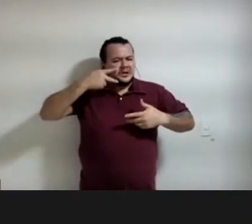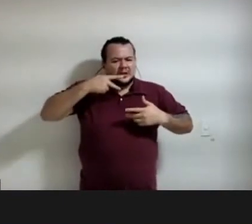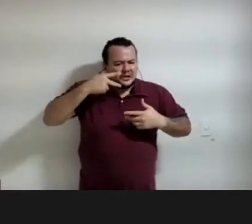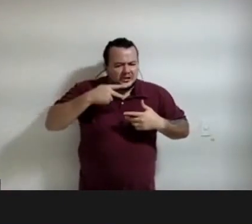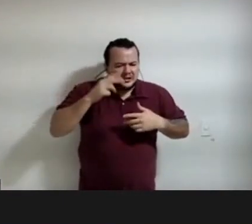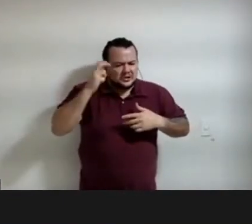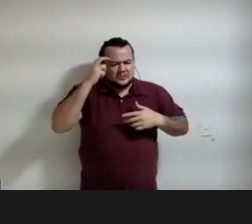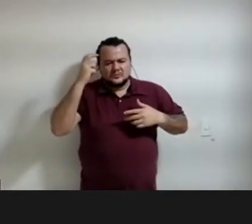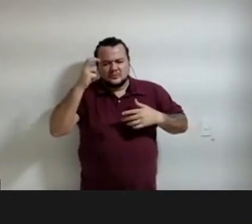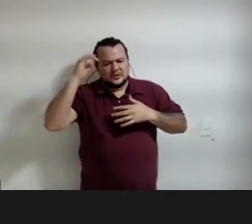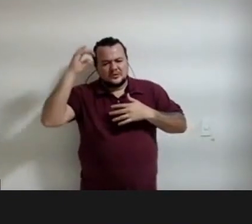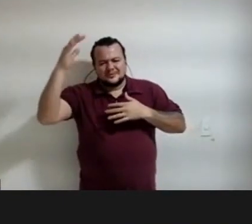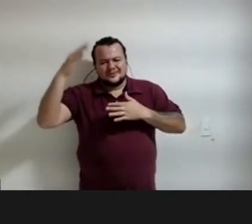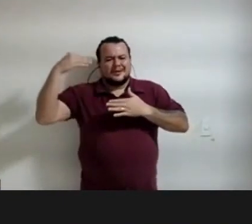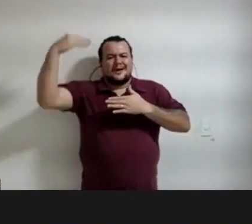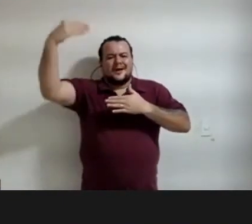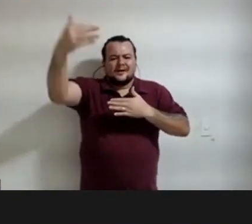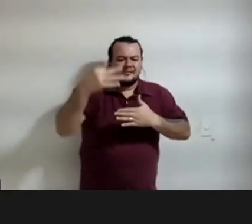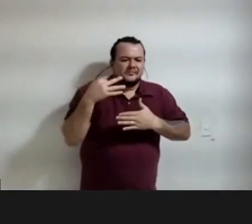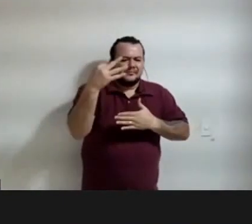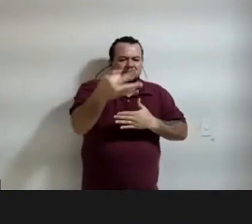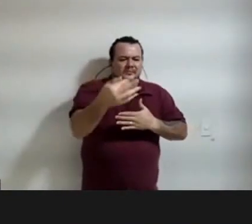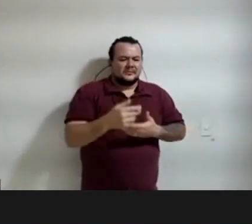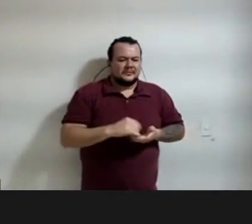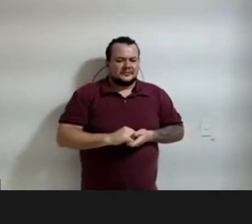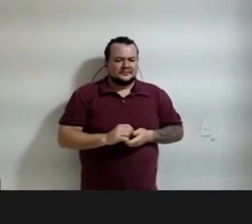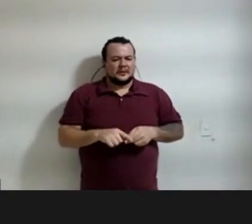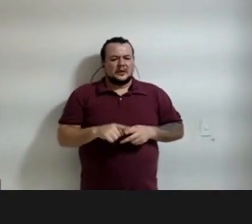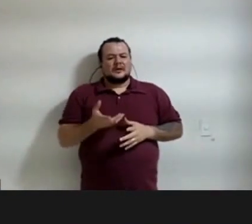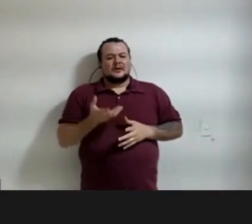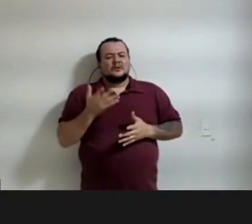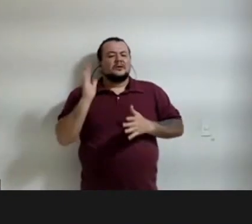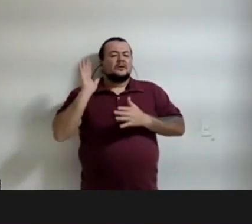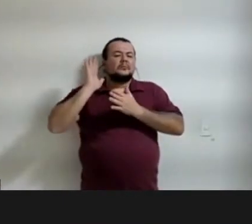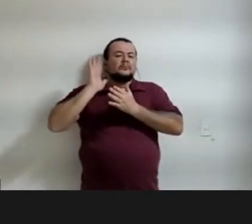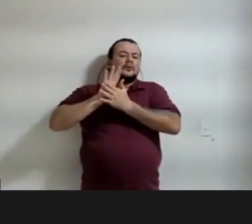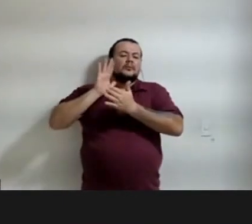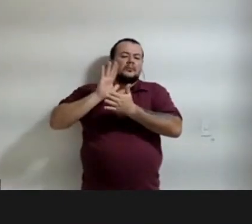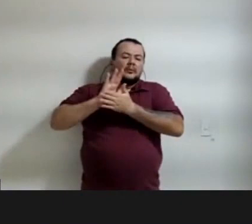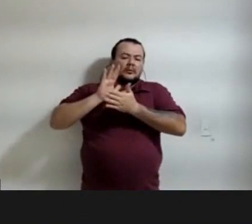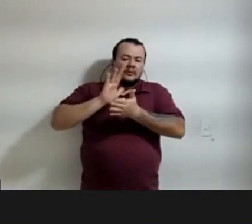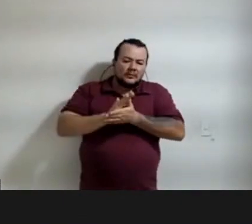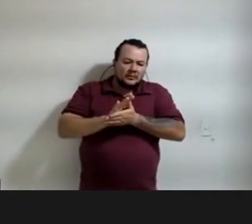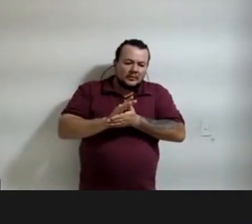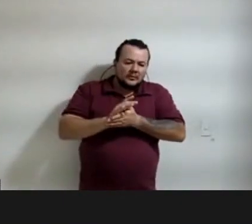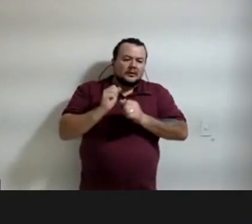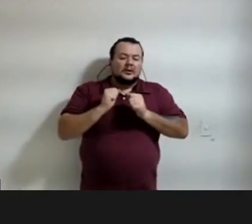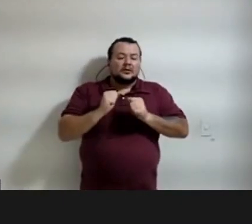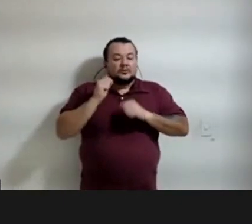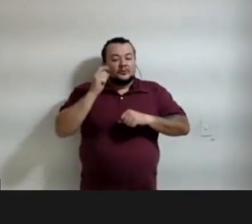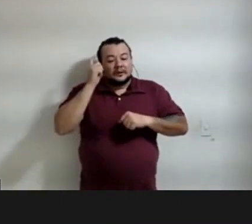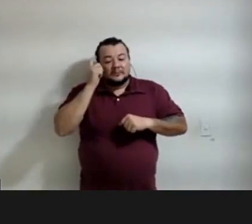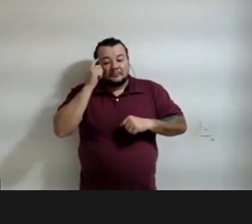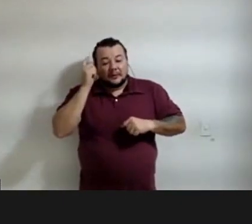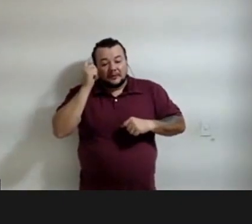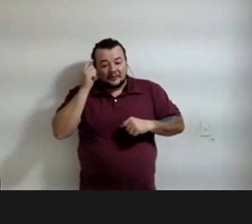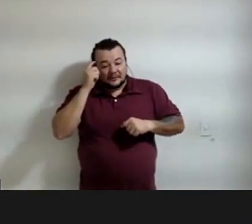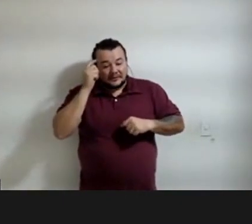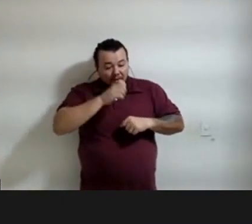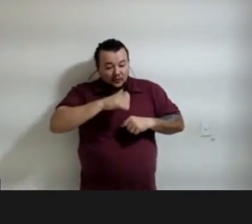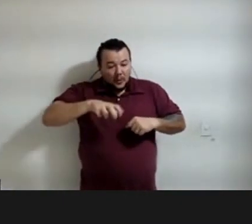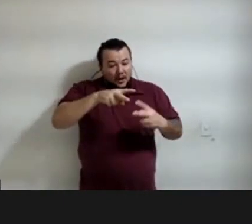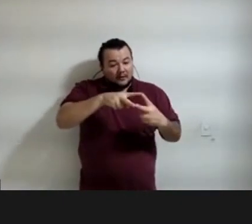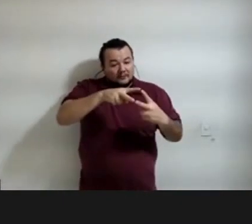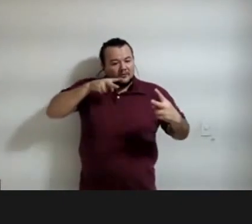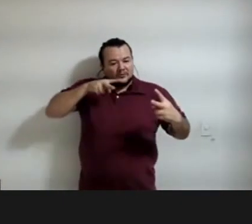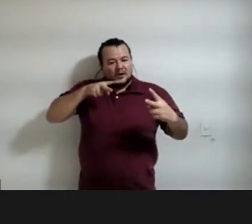que vão muito além. No entanto, eu queria propor que a gente pudesse pensar o espaço virtual de troca do Enam Park, os